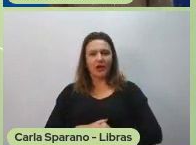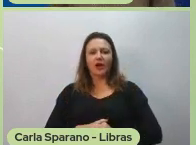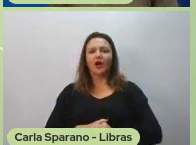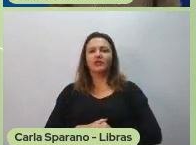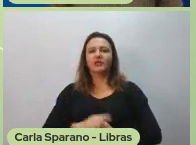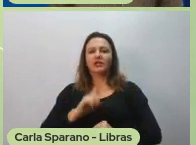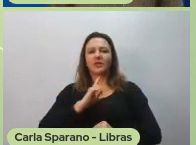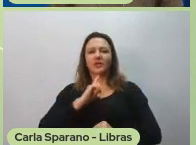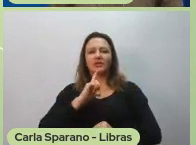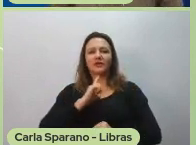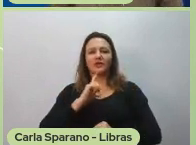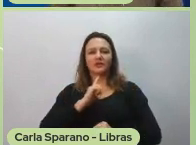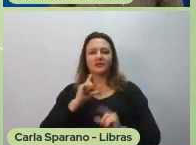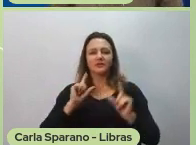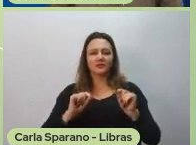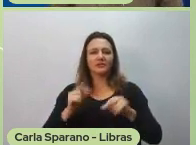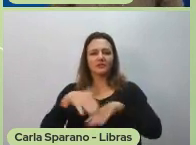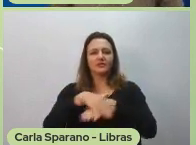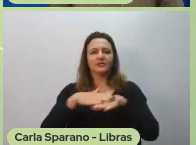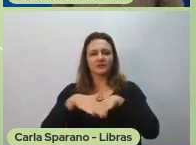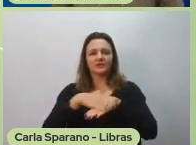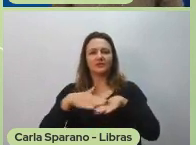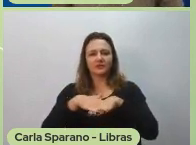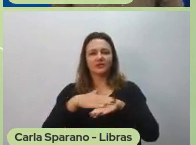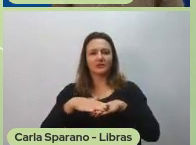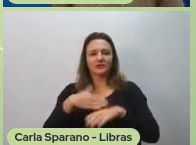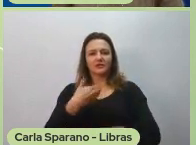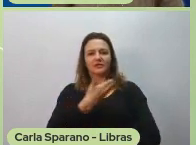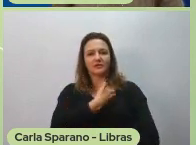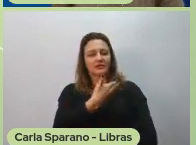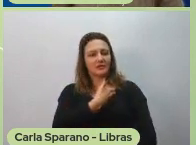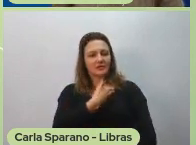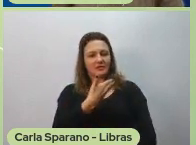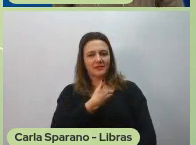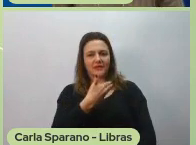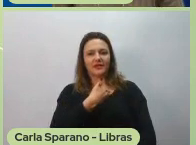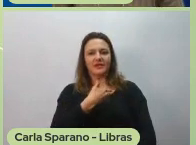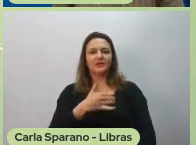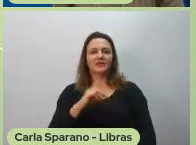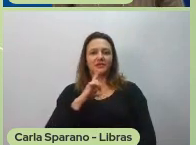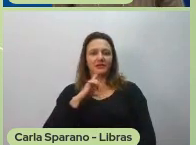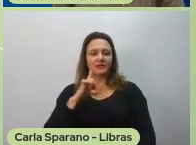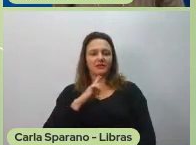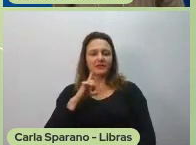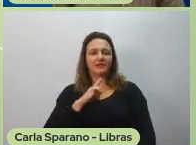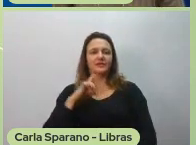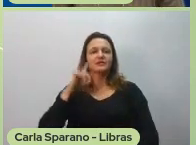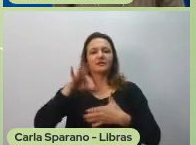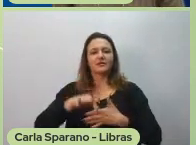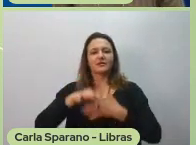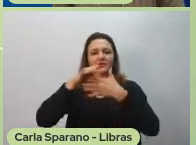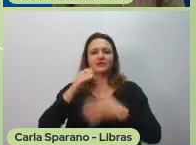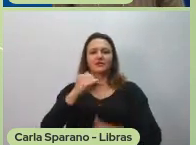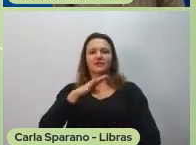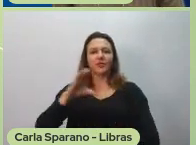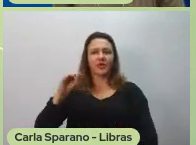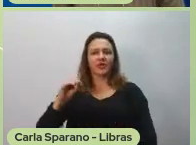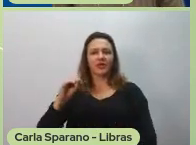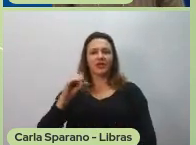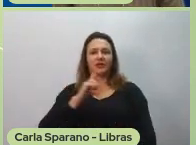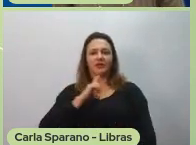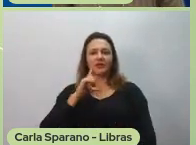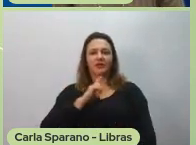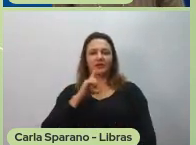conversar e perguntar para as minhas colegas lá, que são ou foram CIOs das empresas, perguntando o que, que elas